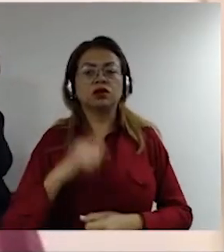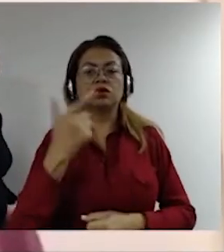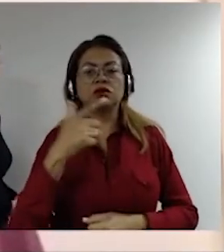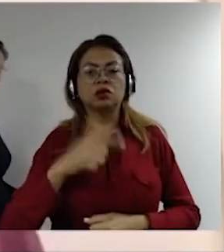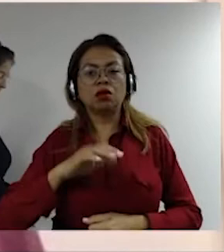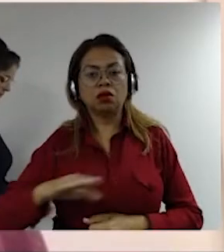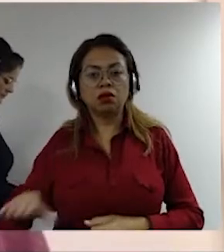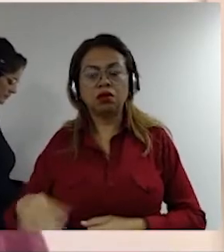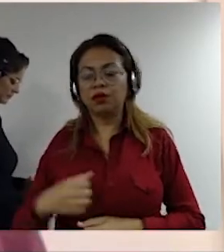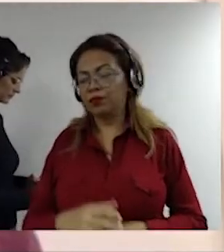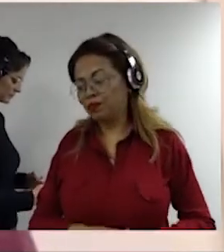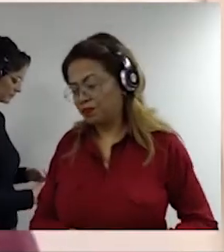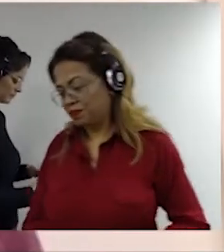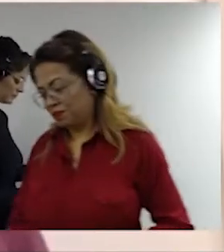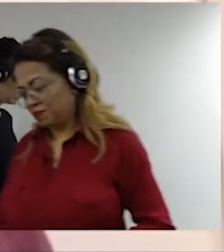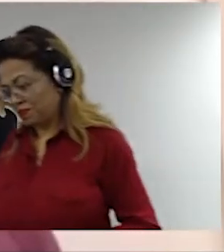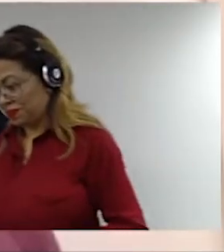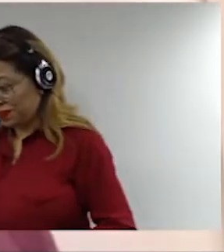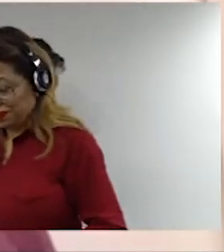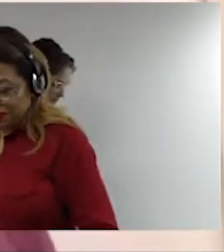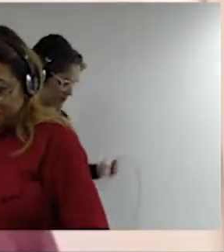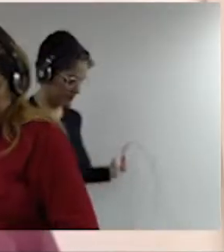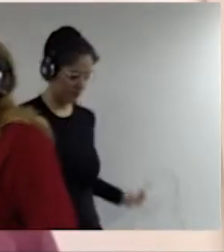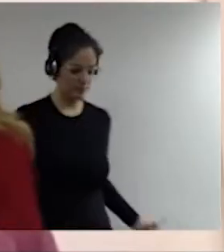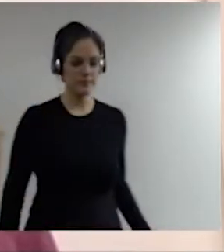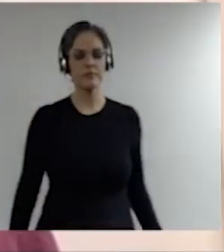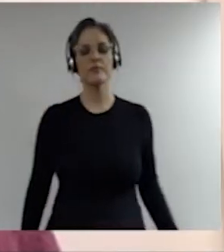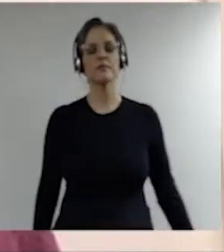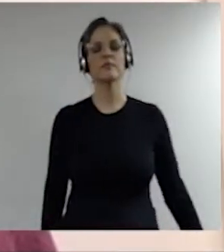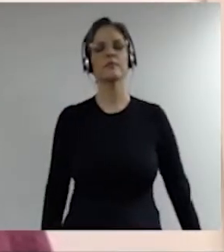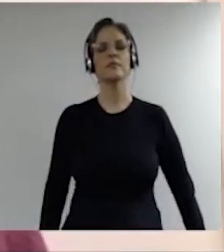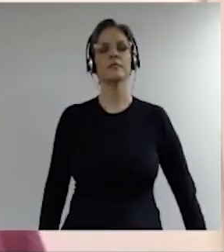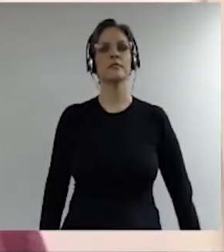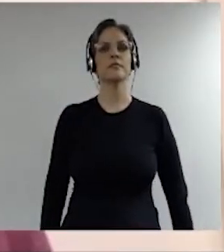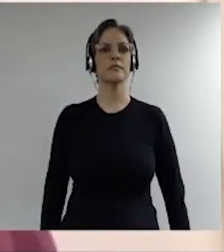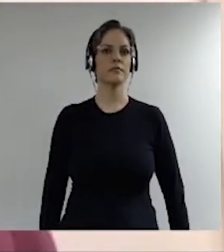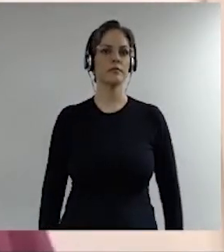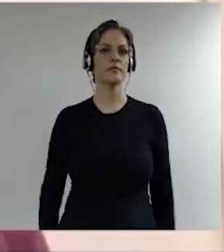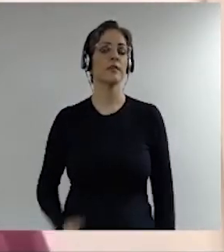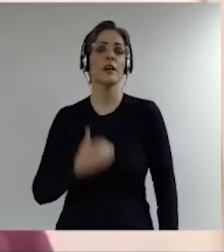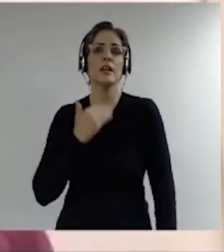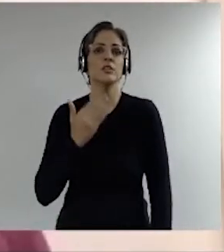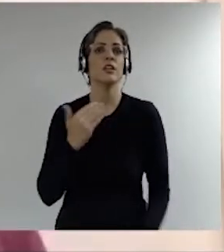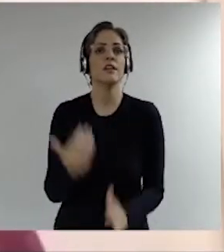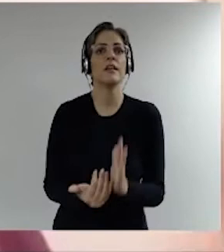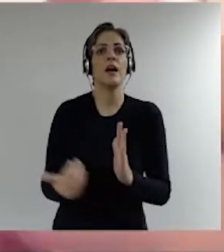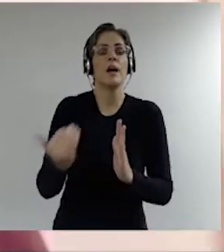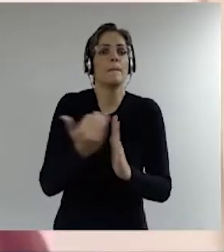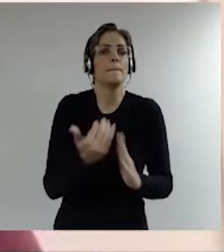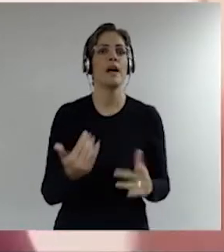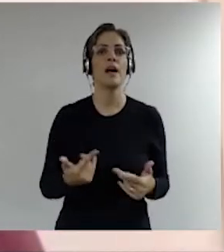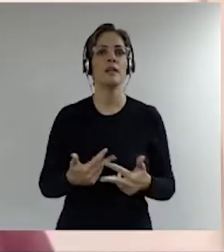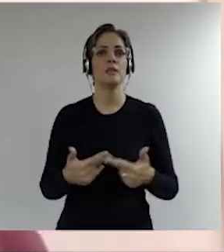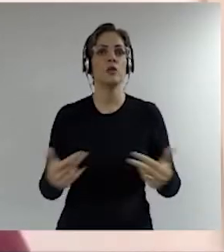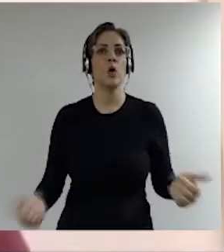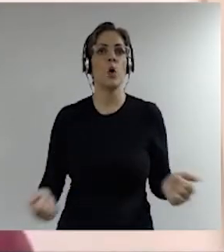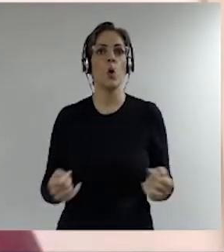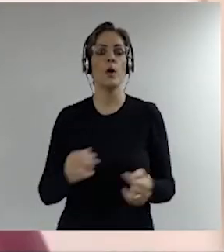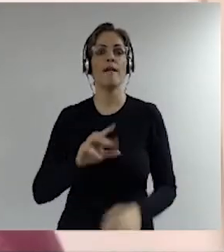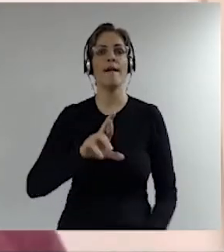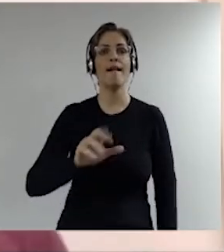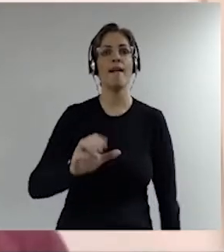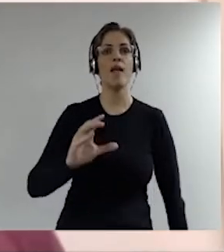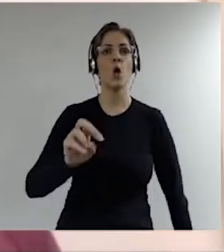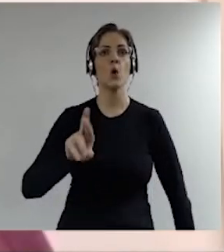para a escola, é preciso que elas tenham qualidade adequada. Não adianta aumentar recurso, não é só jogar recurso num sistema que